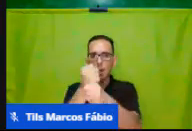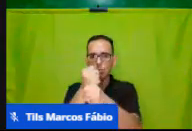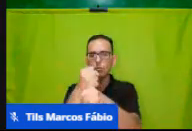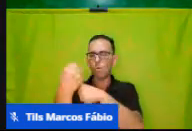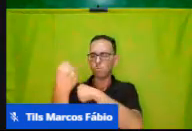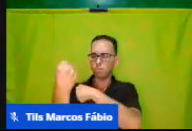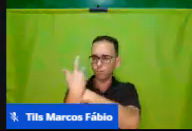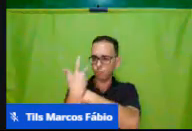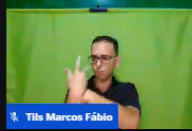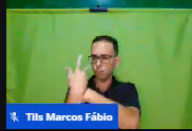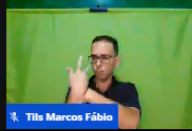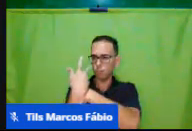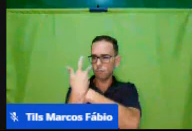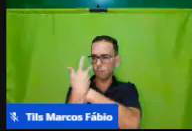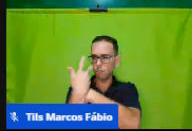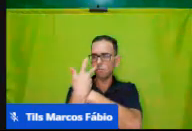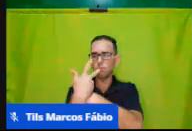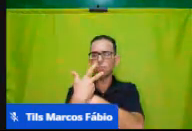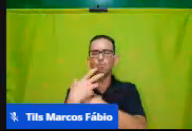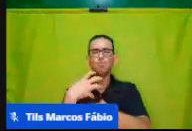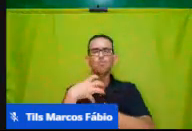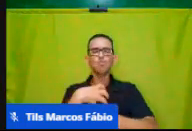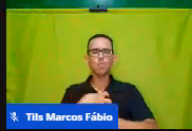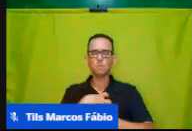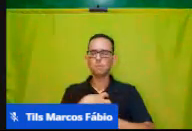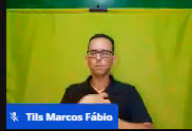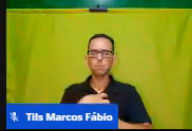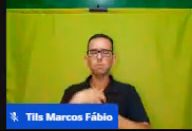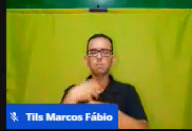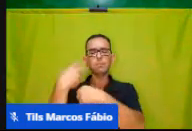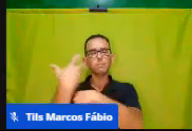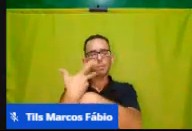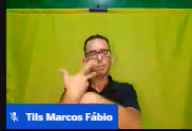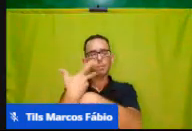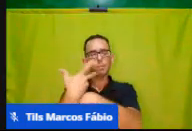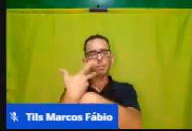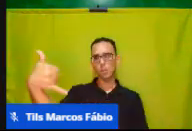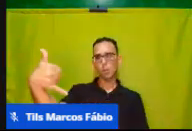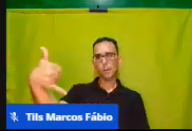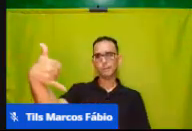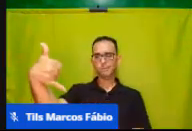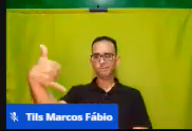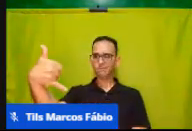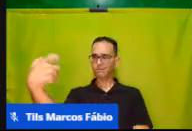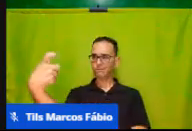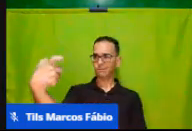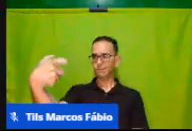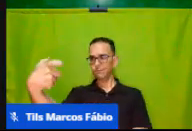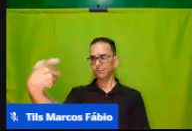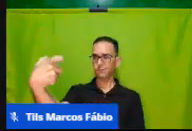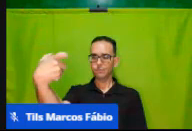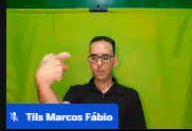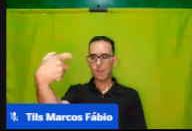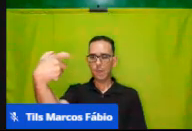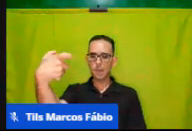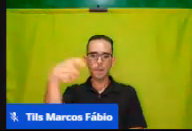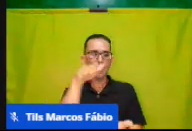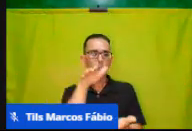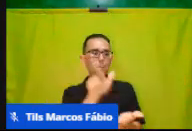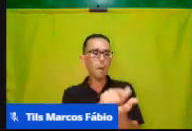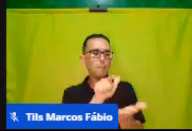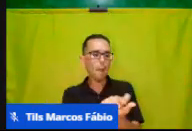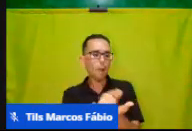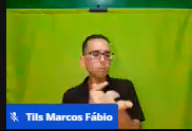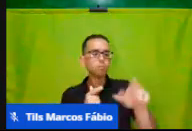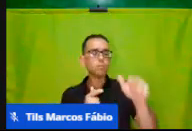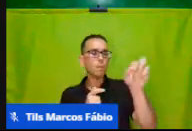vídeos de forma manual mesmo, assim, eu segurava o celular e pegava um papel,